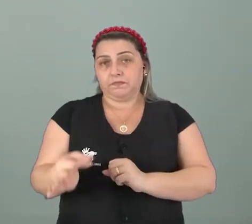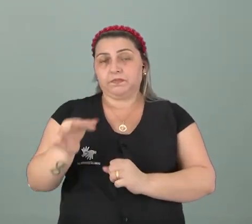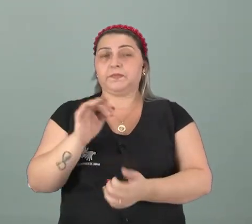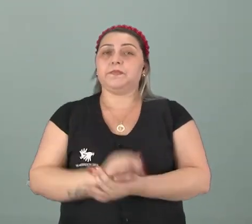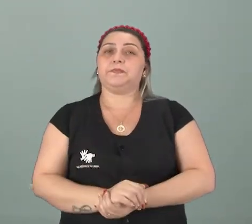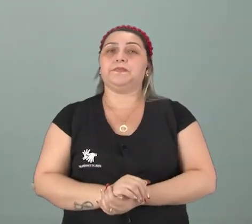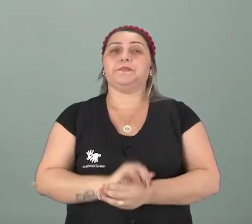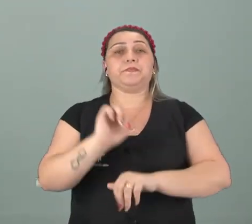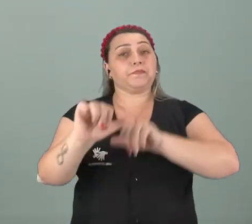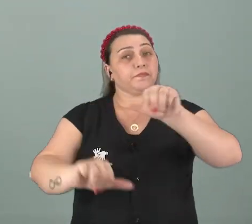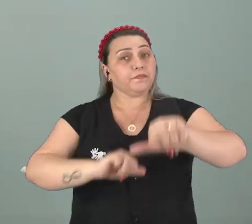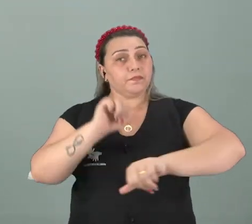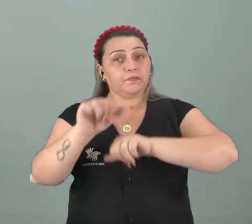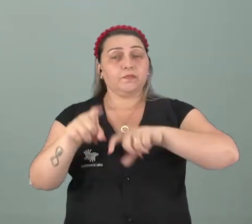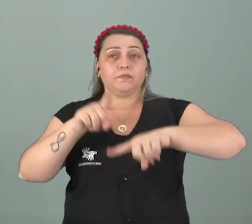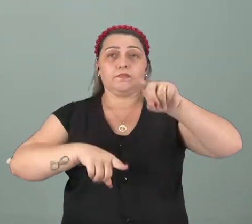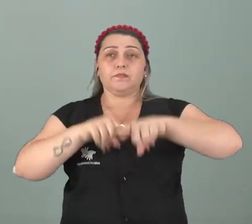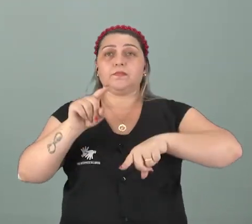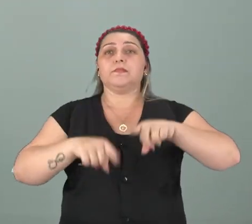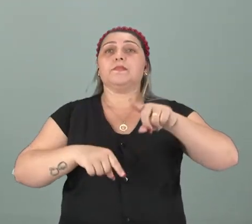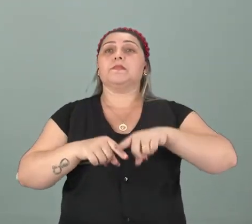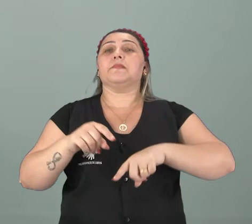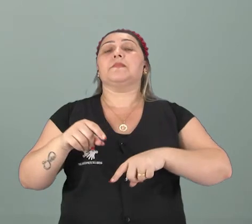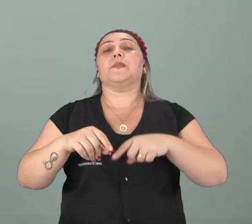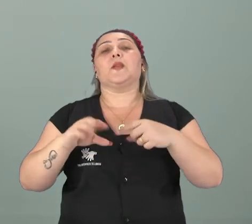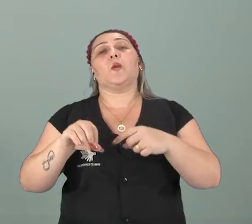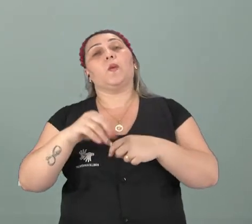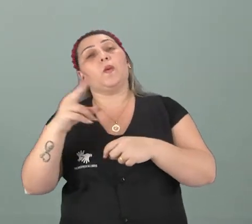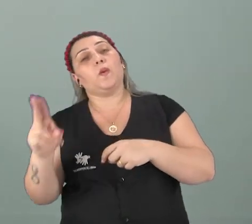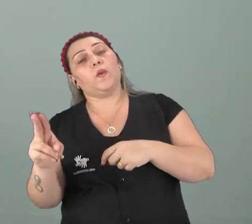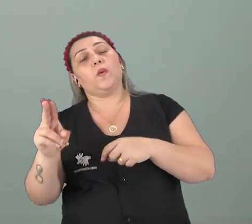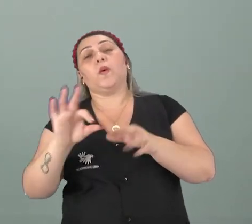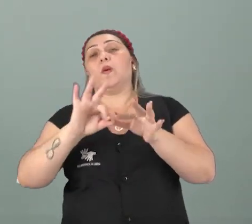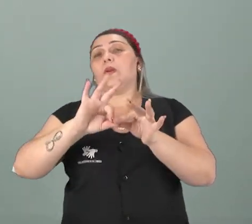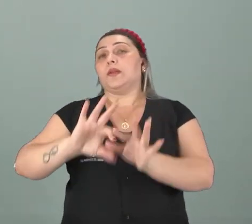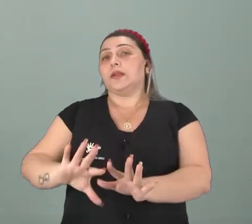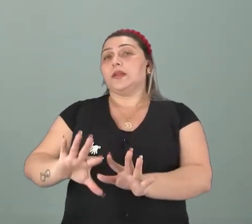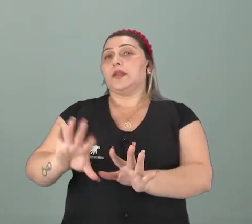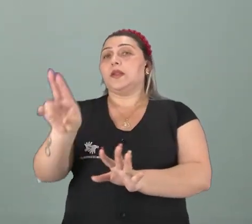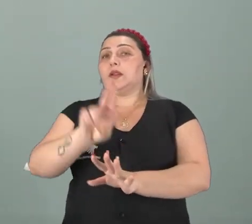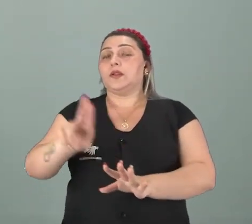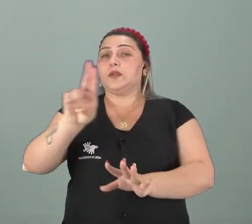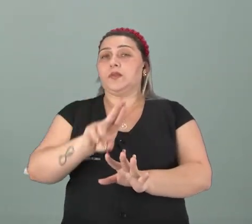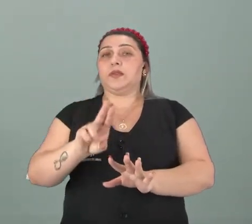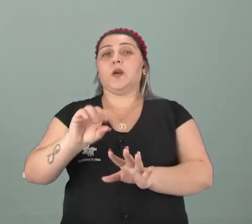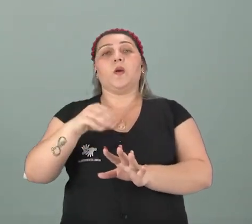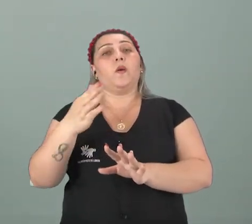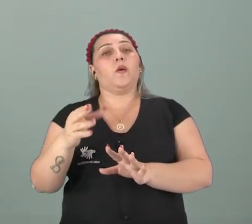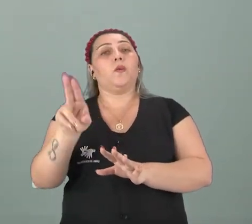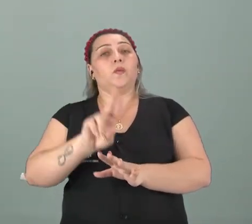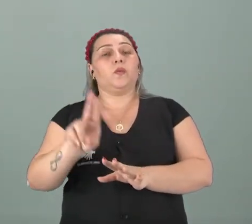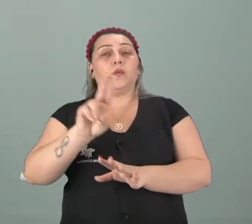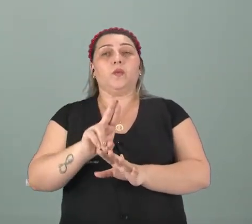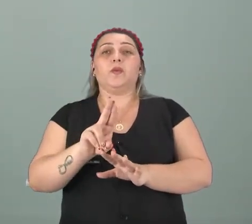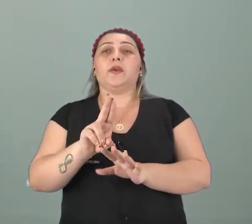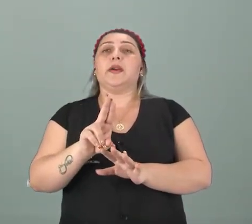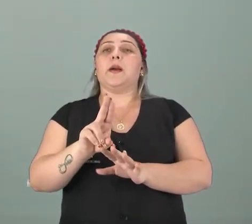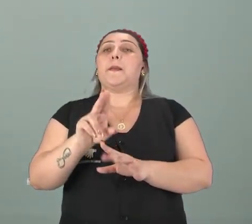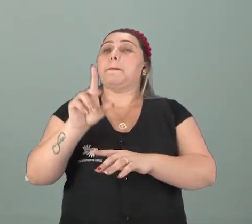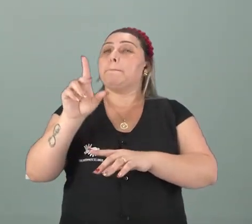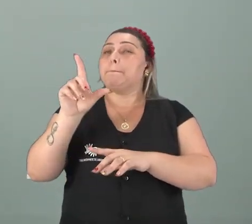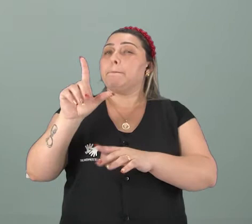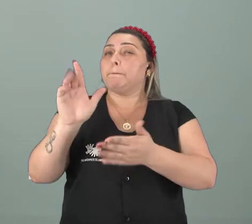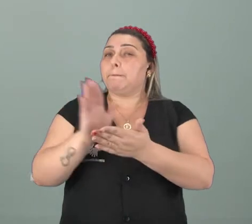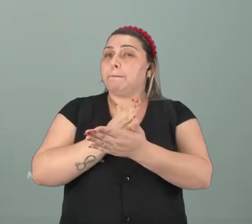Ou você troca esse aparelho por outro mais eficiente, ou você deixa de usar esse aparelho, ou você acaba usando ele